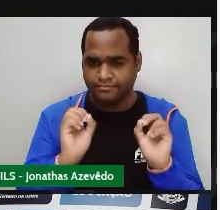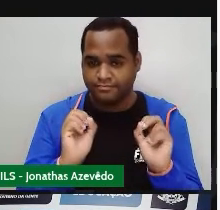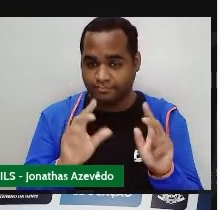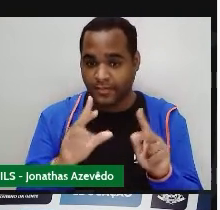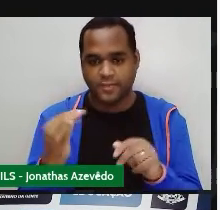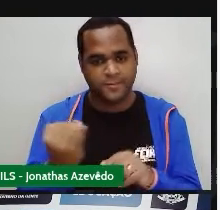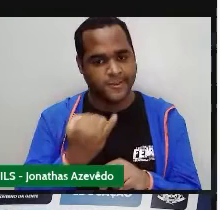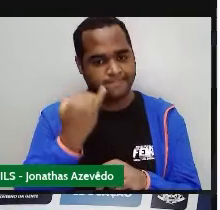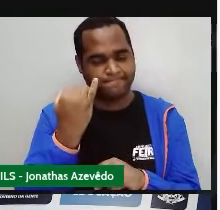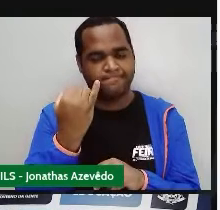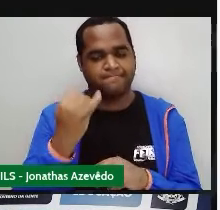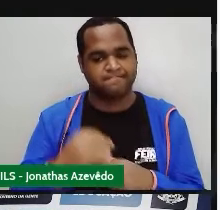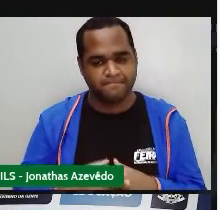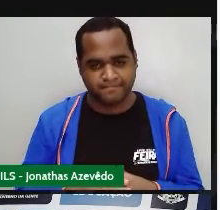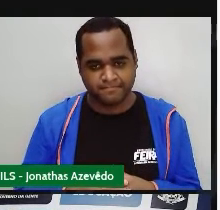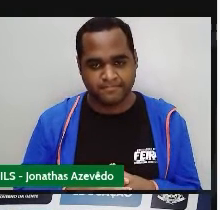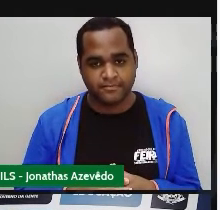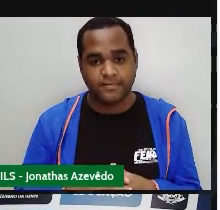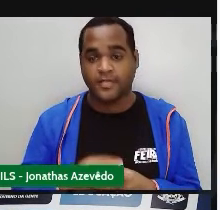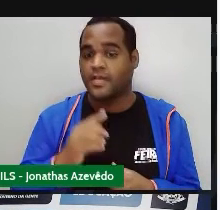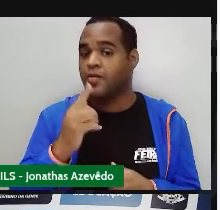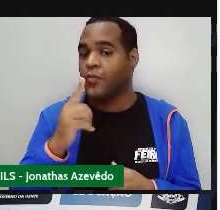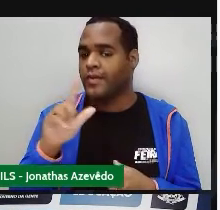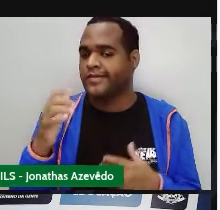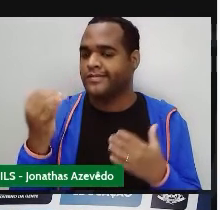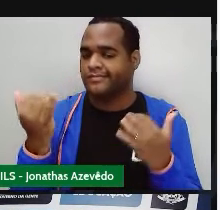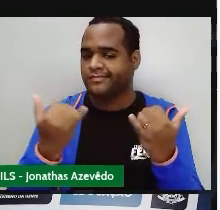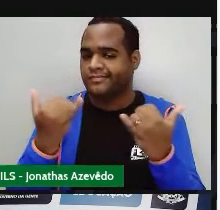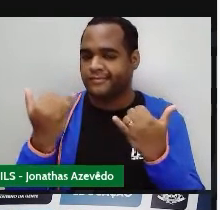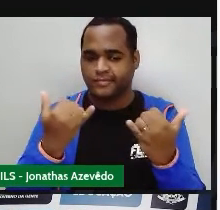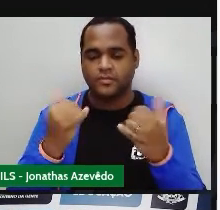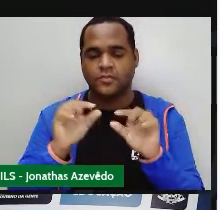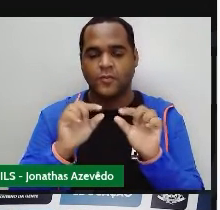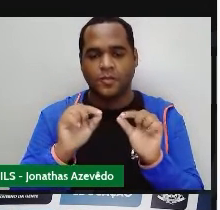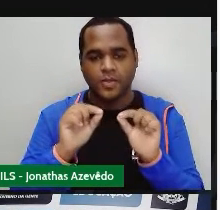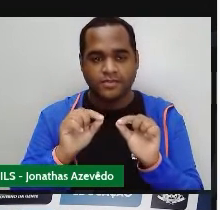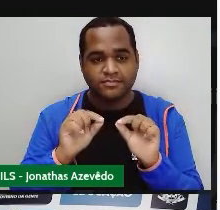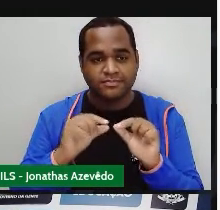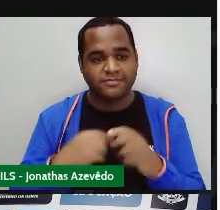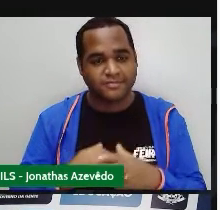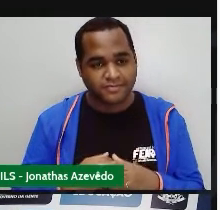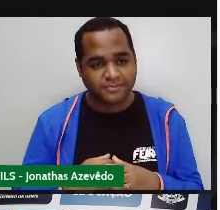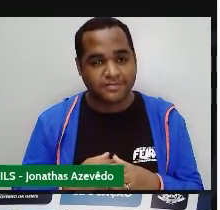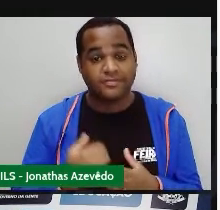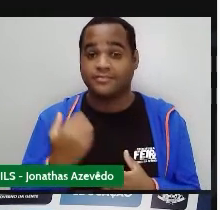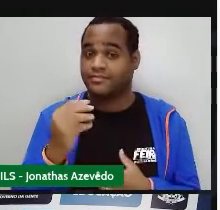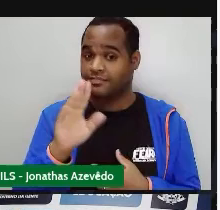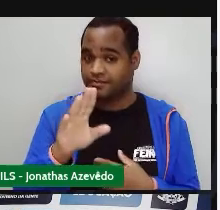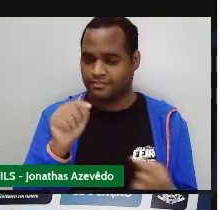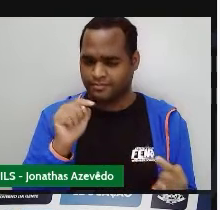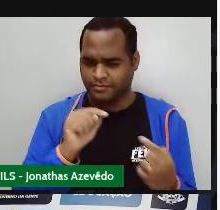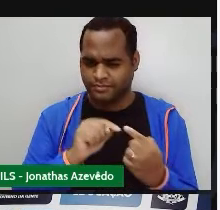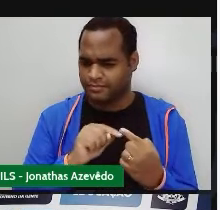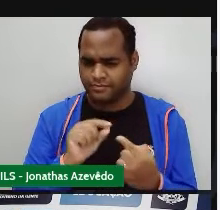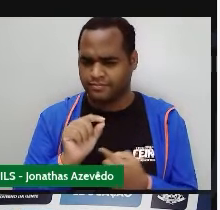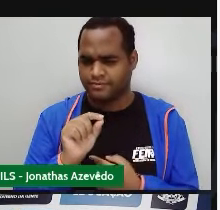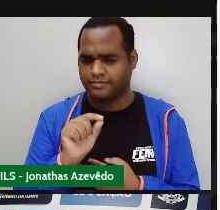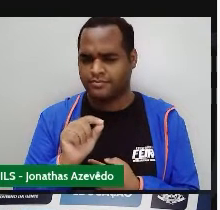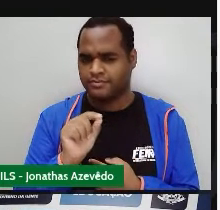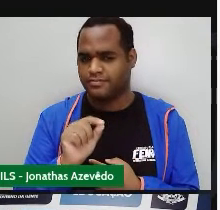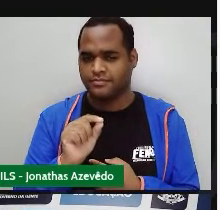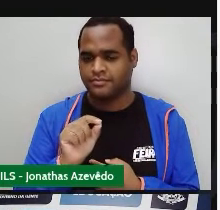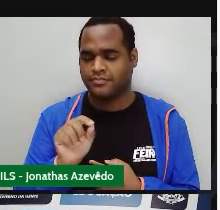é importante Qual é a outra informação que a gente tem de importante que são e não é